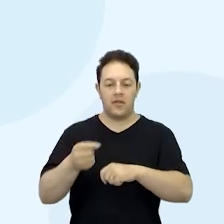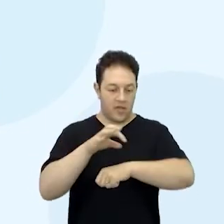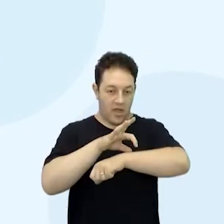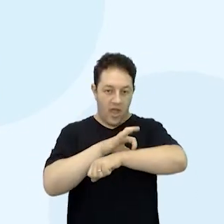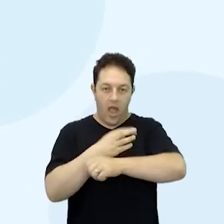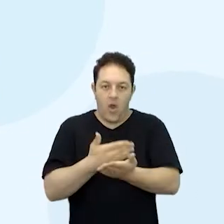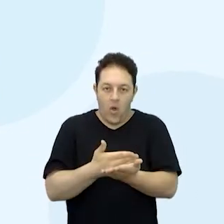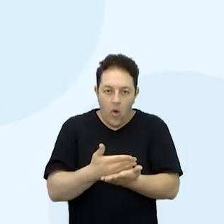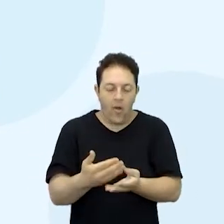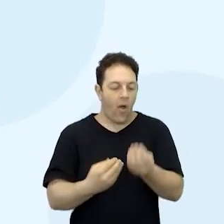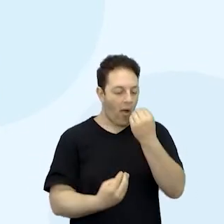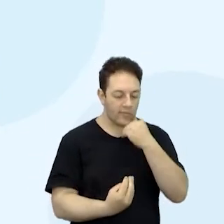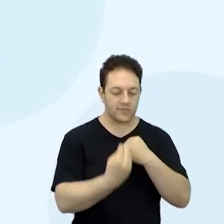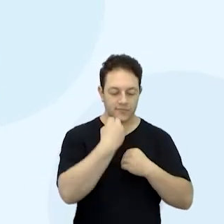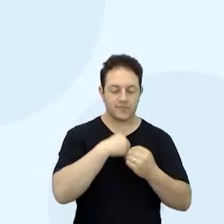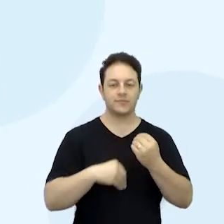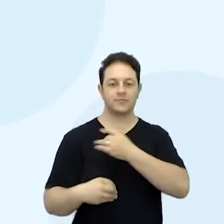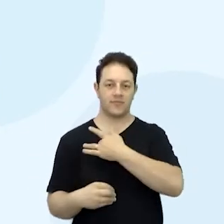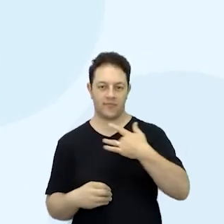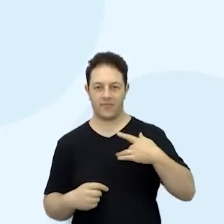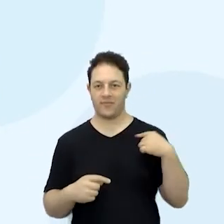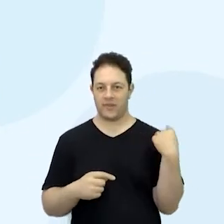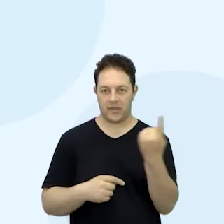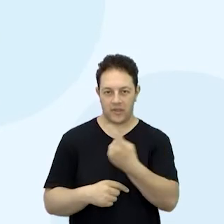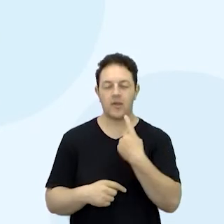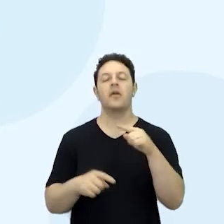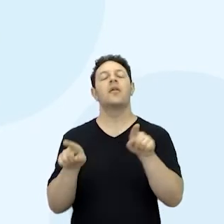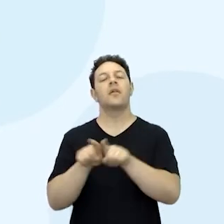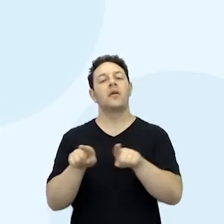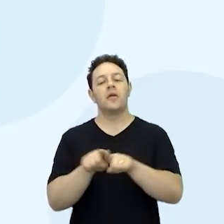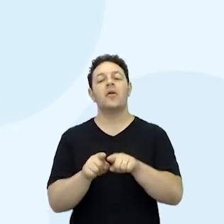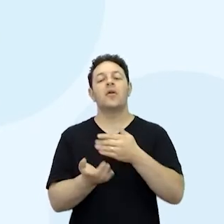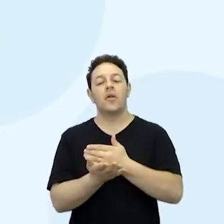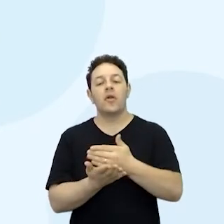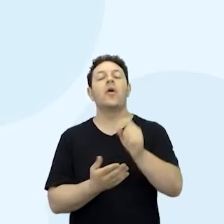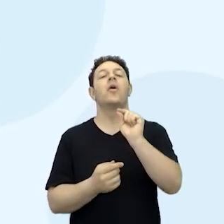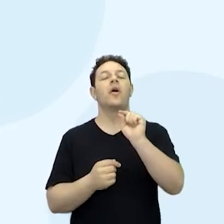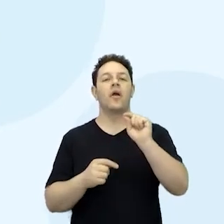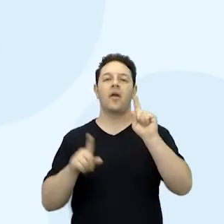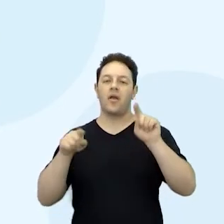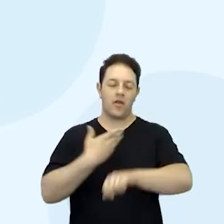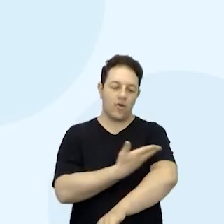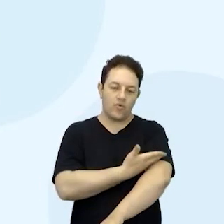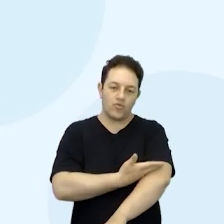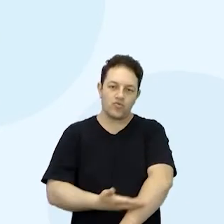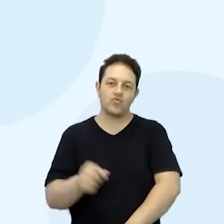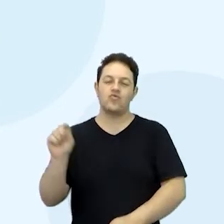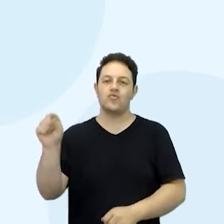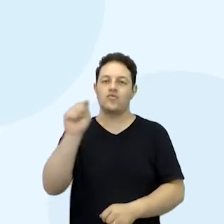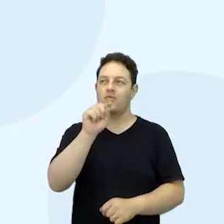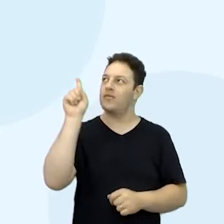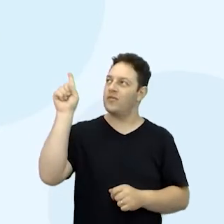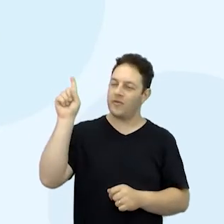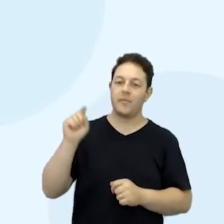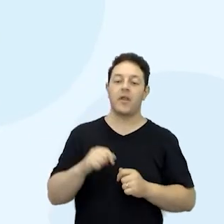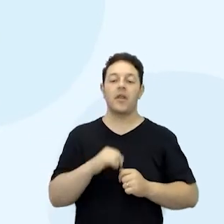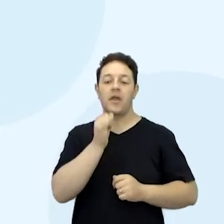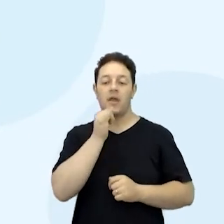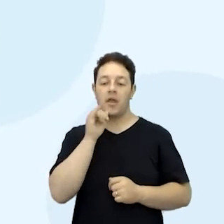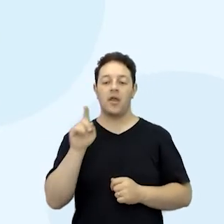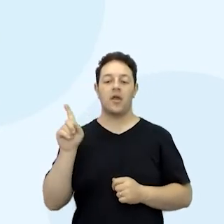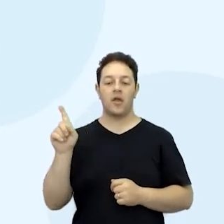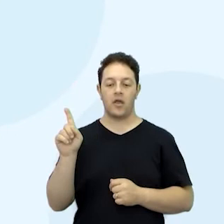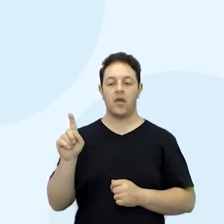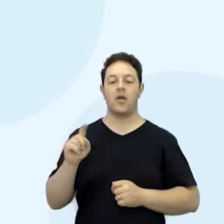carne na alimentação e na dieta vem justamente também com a mudança dos hábitos desses indivíduos o